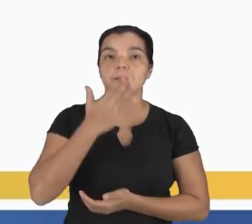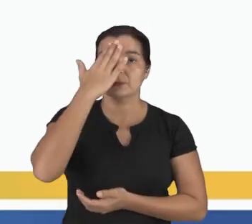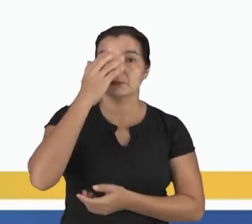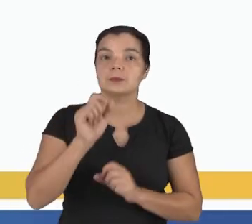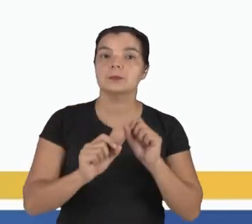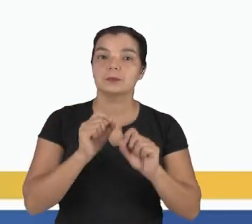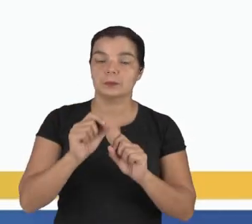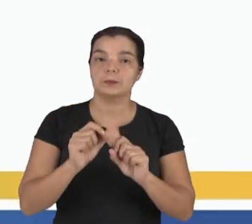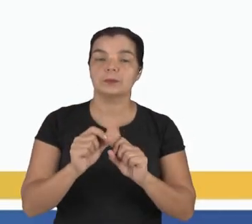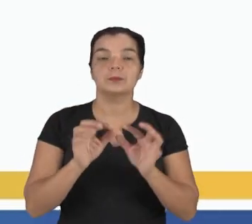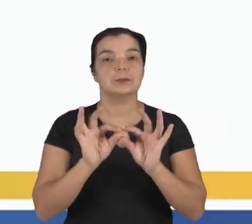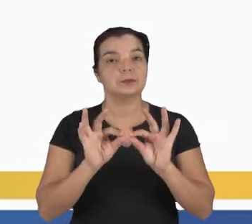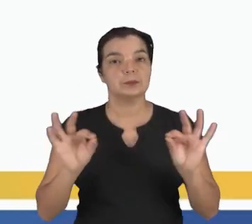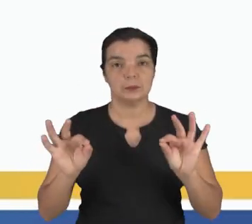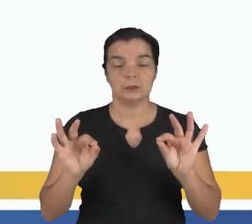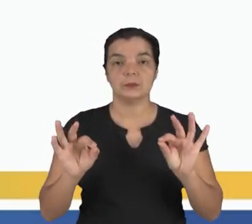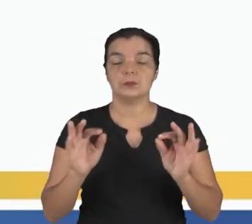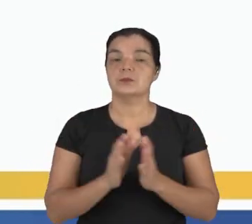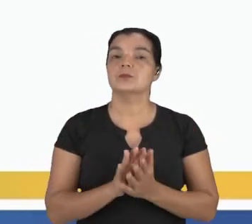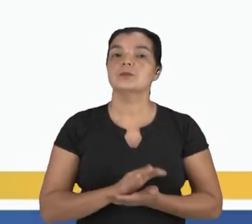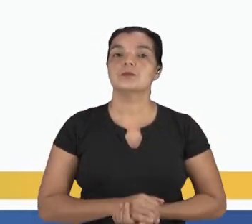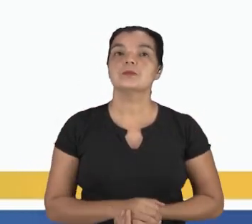Sabendo que as grandezas se